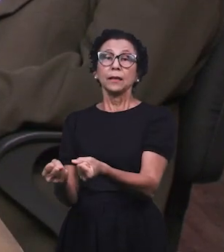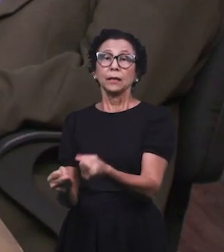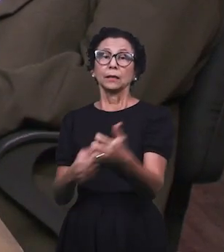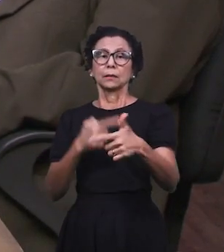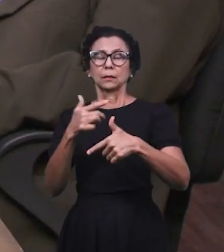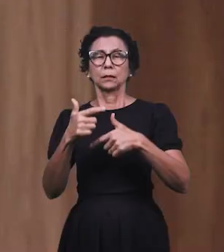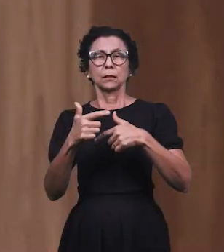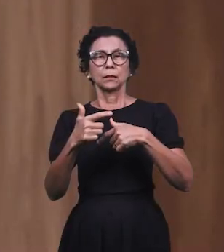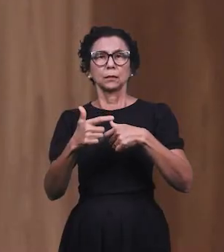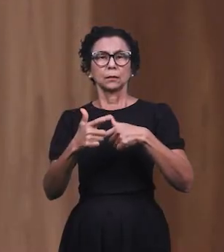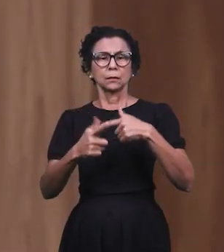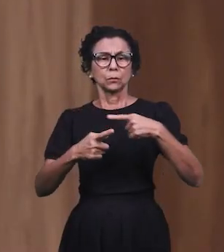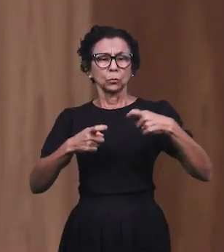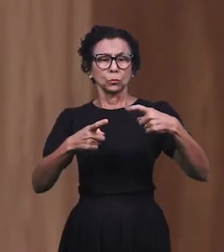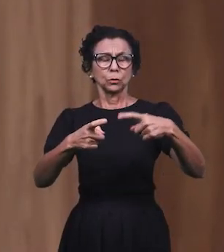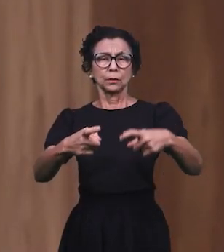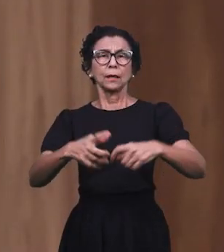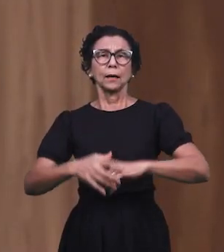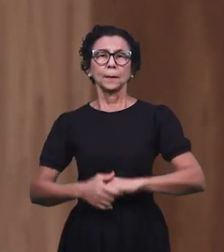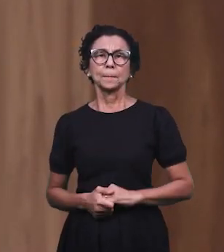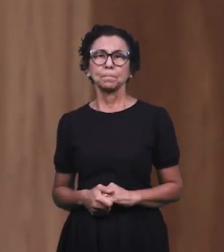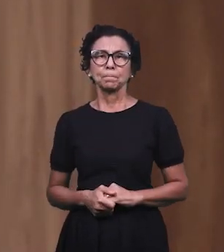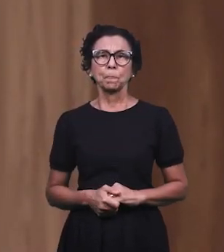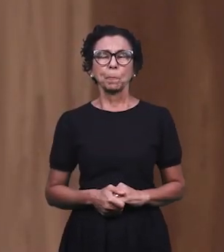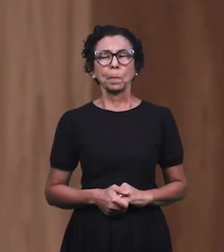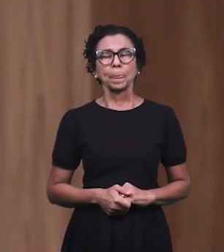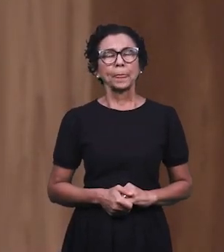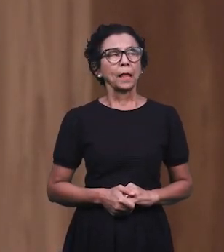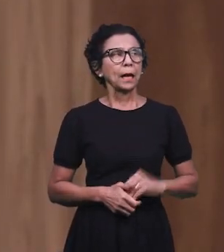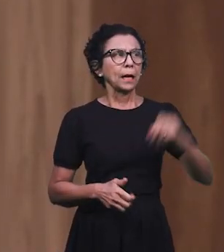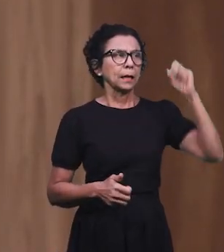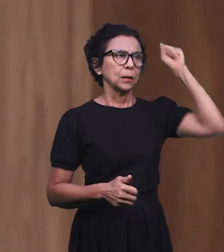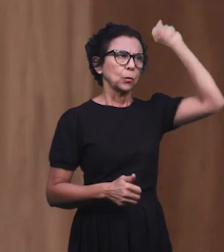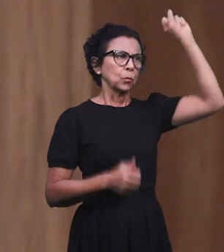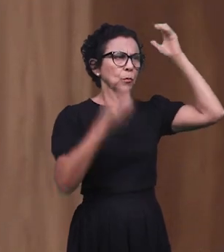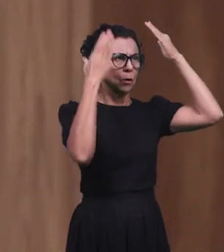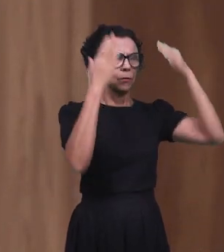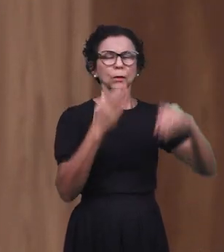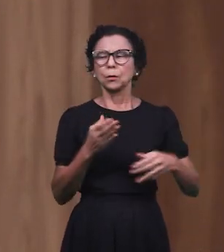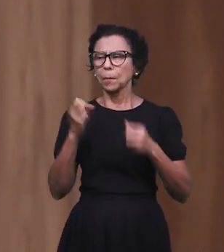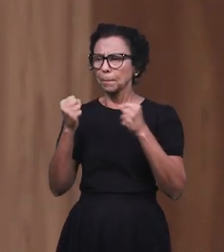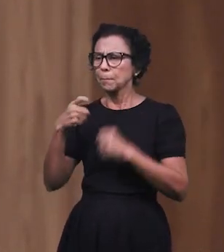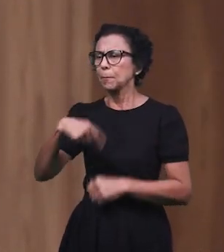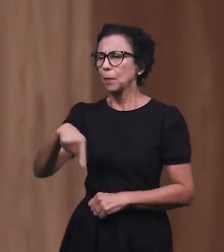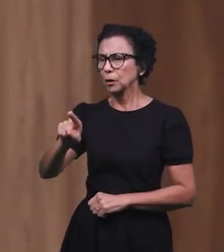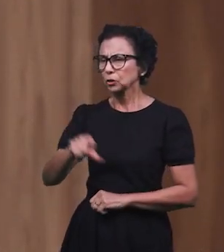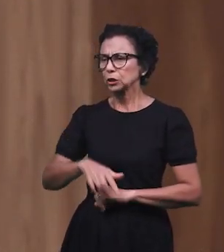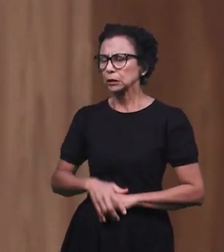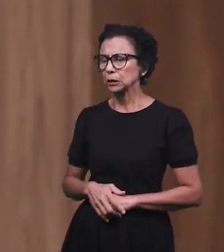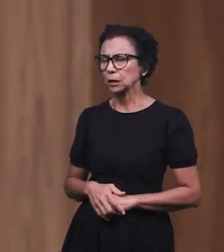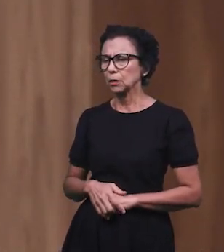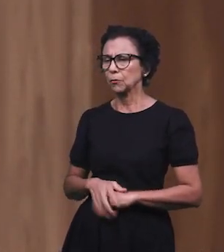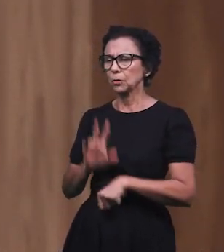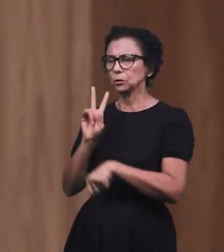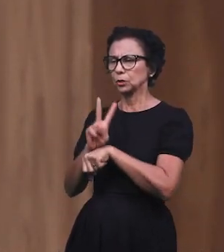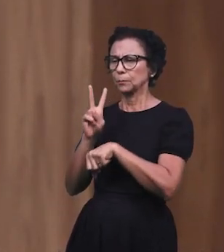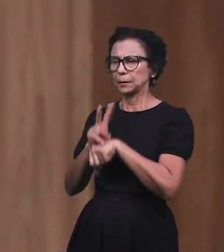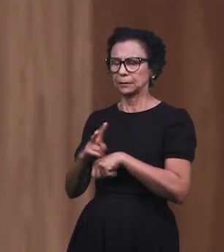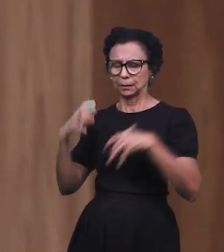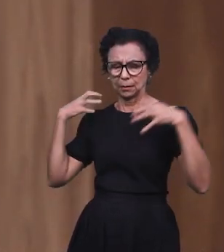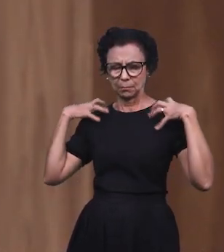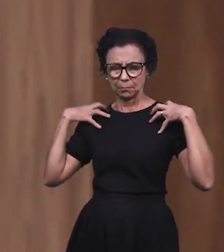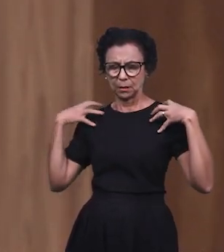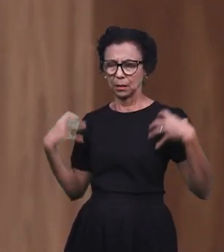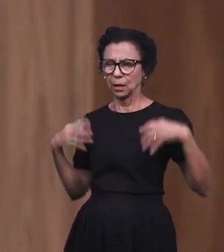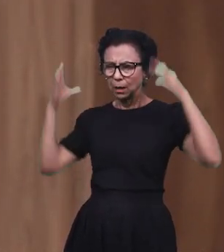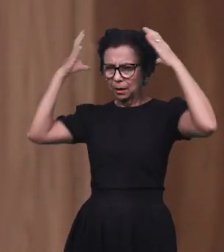É. Eu vou em nome do Senhor dos Senhor. Exércitos. Isso. O que ele fez? Foi ao Ribeiro. Foi ao Ribeiro, que para nós